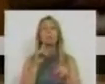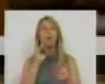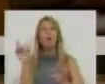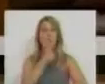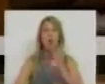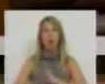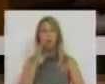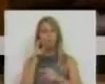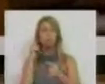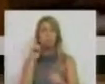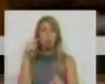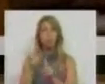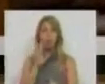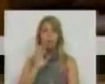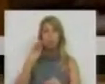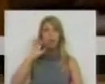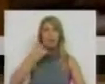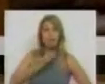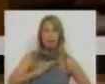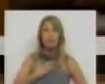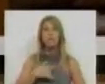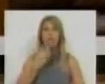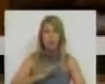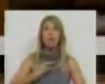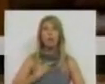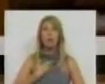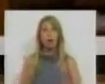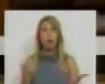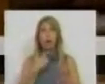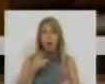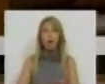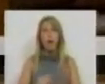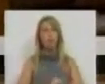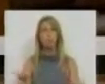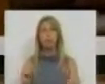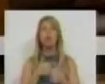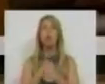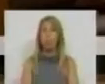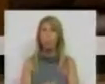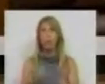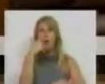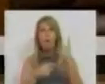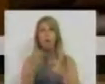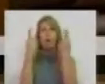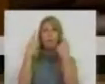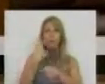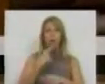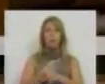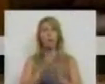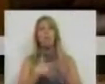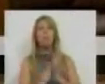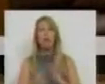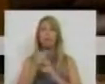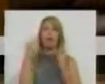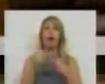déficit e para a dívida que são virtualmente impossíveis de cumprir. E, em nome destas metas, são os povos sujeitos a pesados planos de austeridade, como